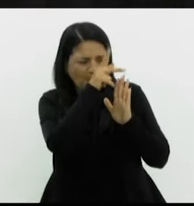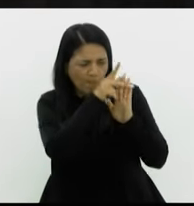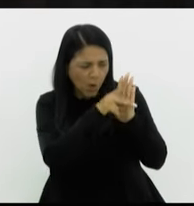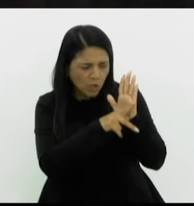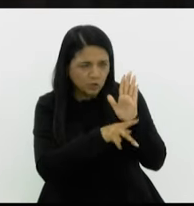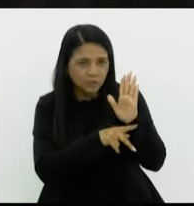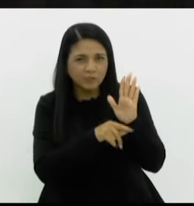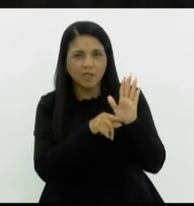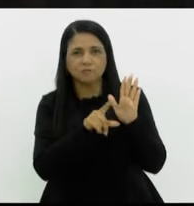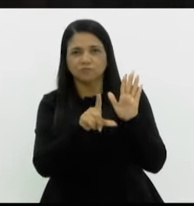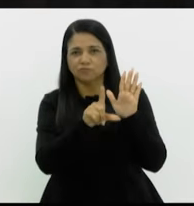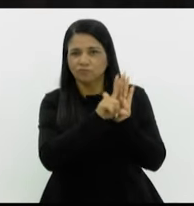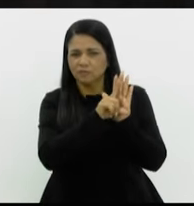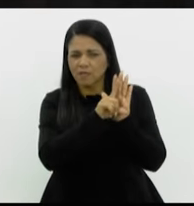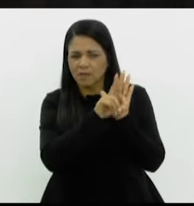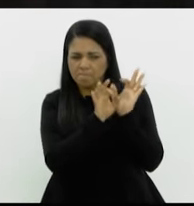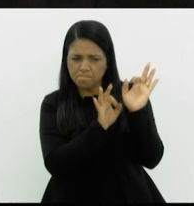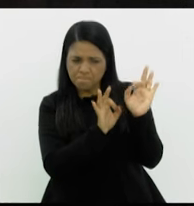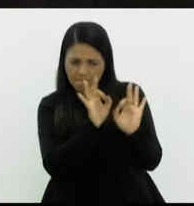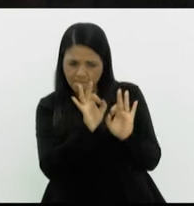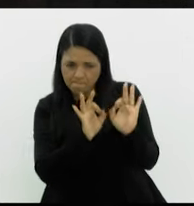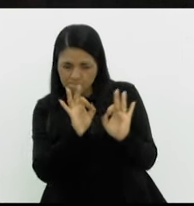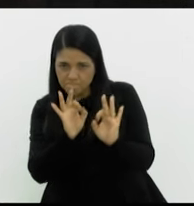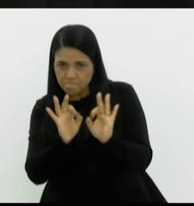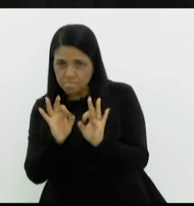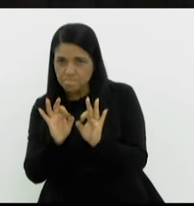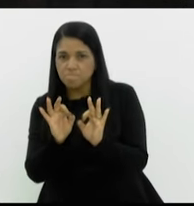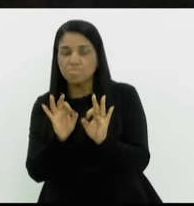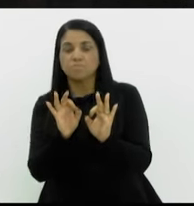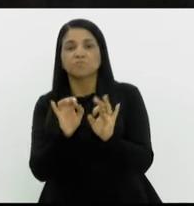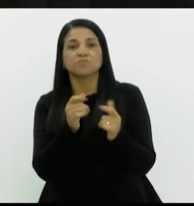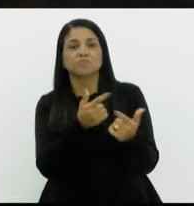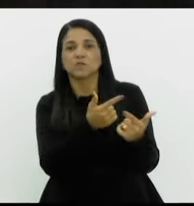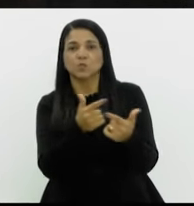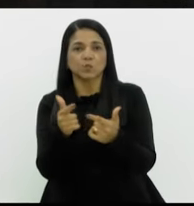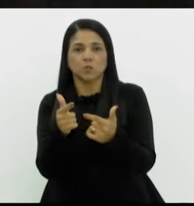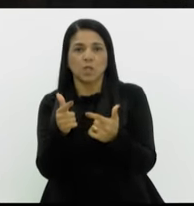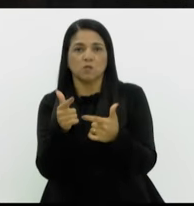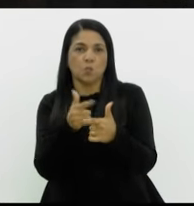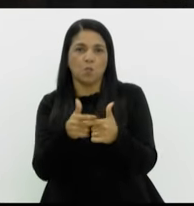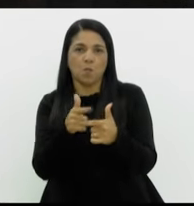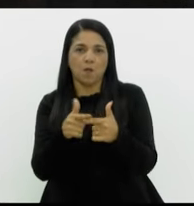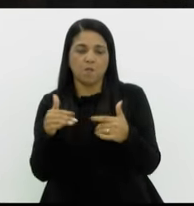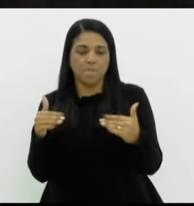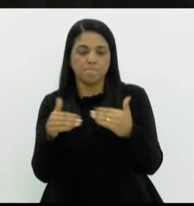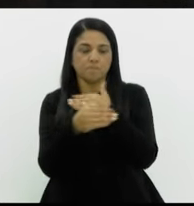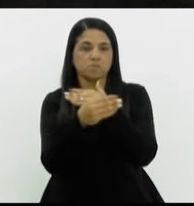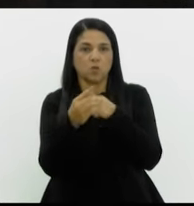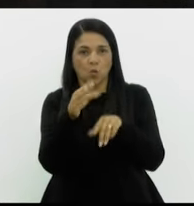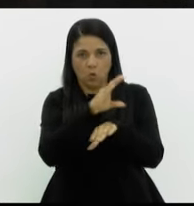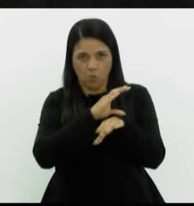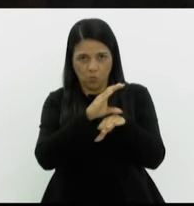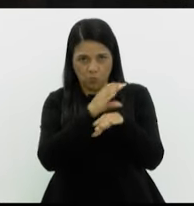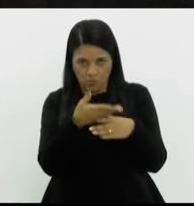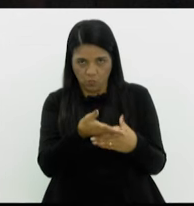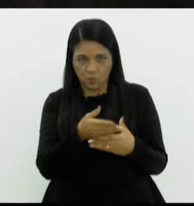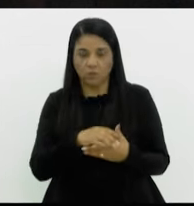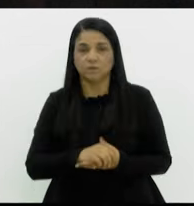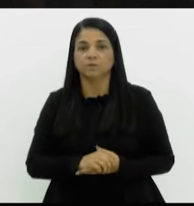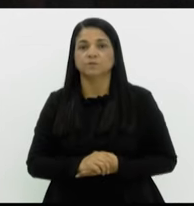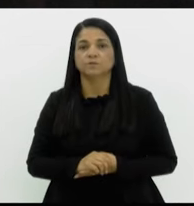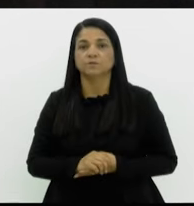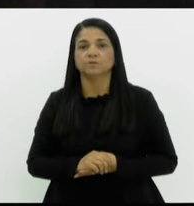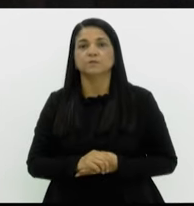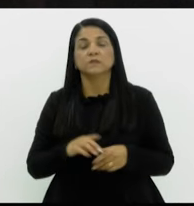maior magnitude e que não tenha nenhum arranhão constitucional. E agora até, informando a Vossa Excelência, com